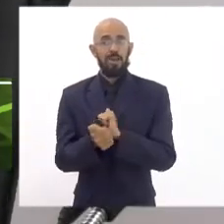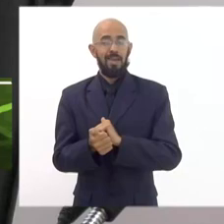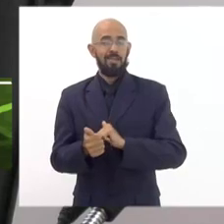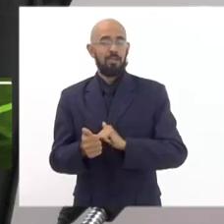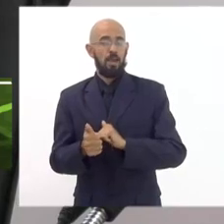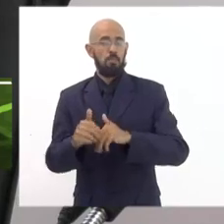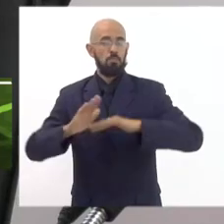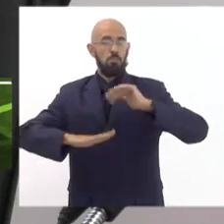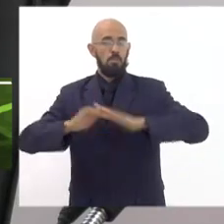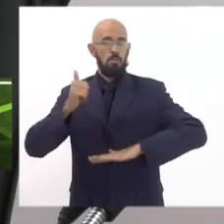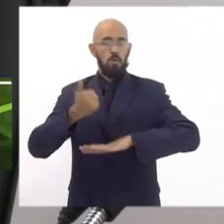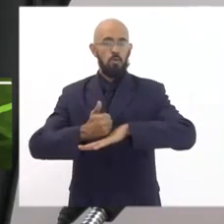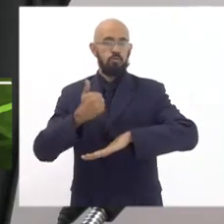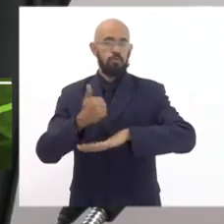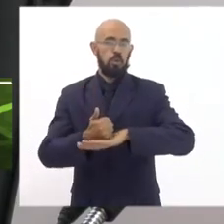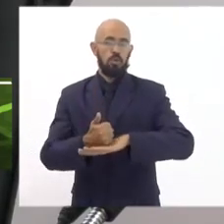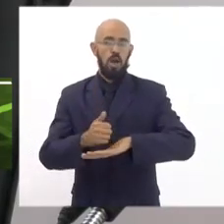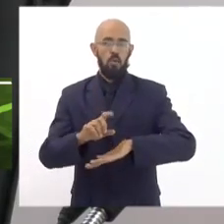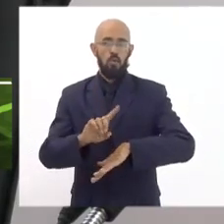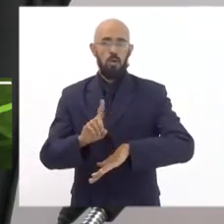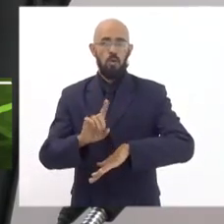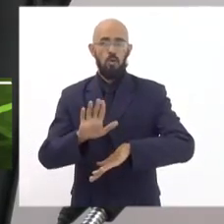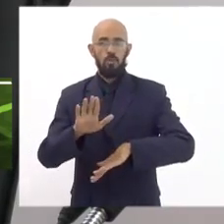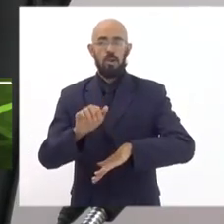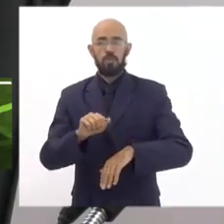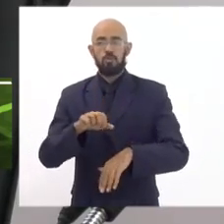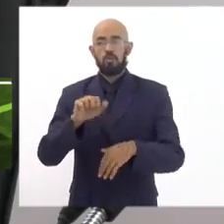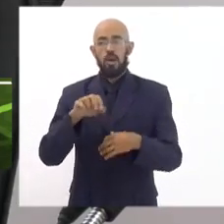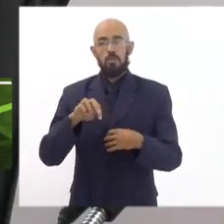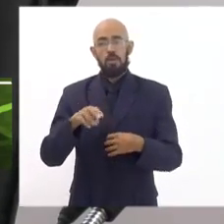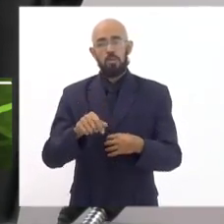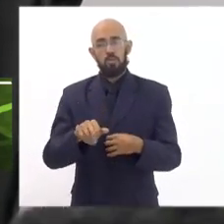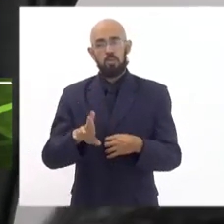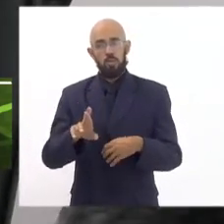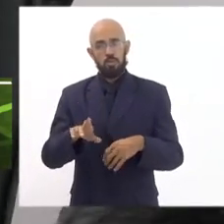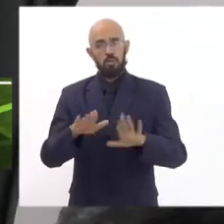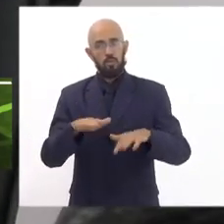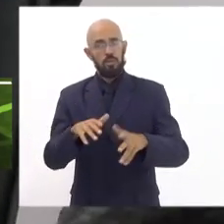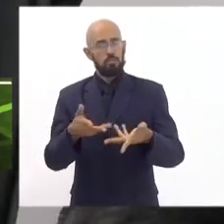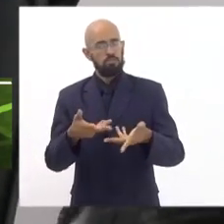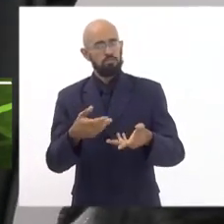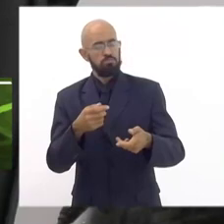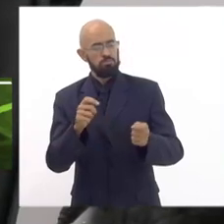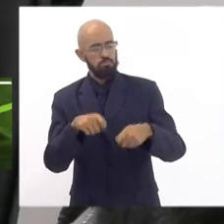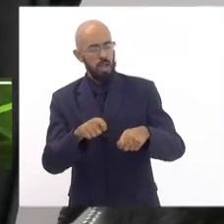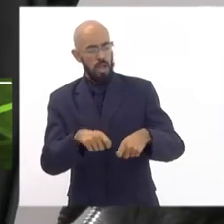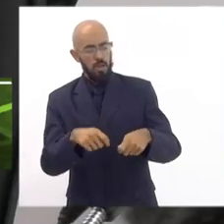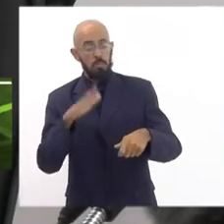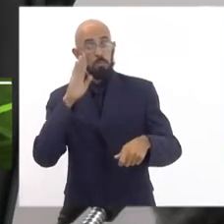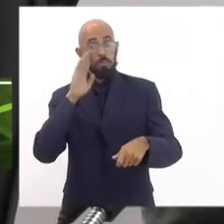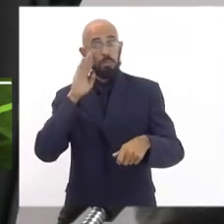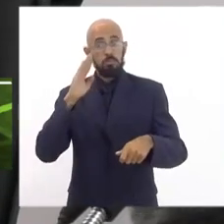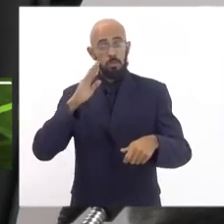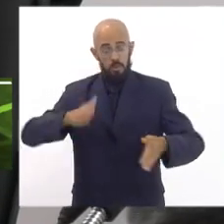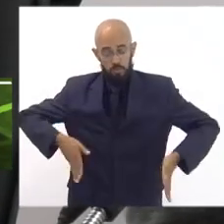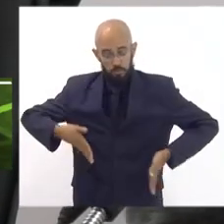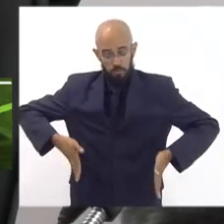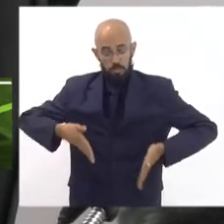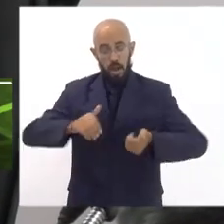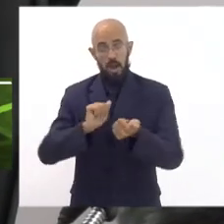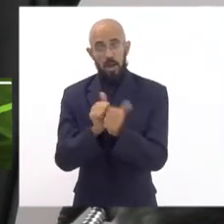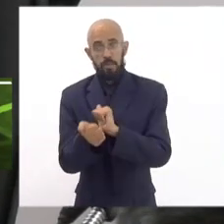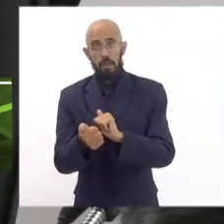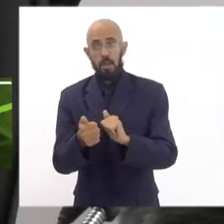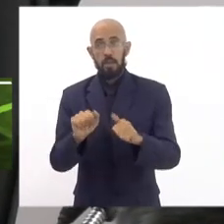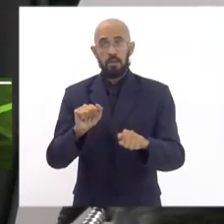federado, mas talvez se nós apontarmos nesse sentido, eu acho que merece, principalmente o para-atleta amador,